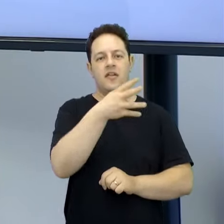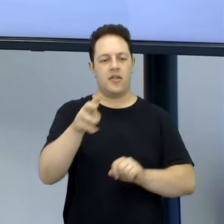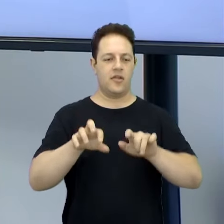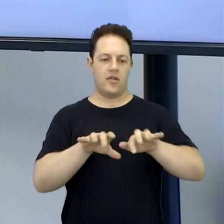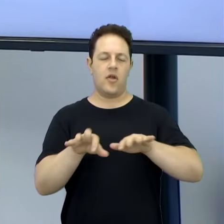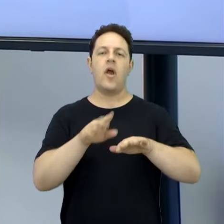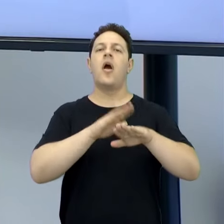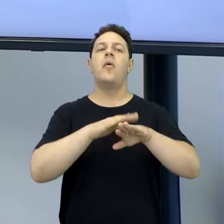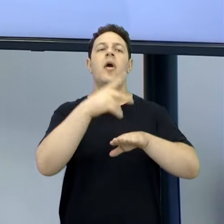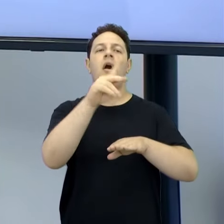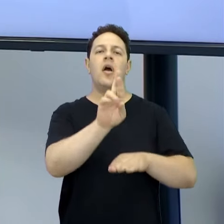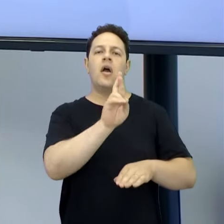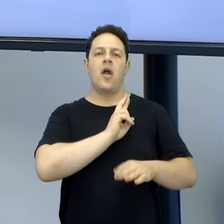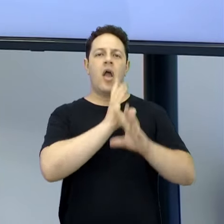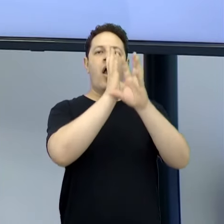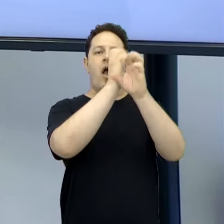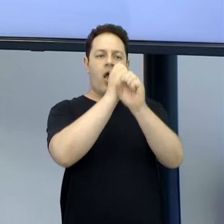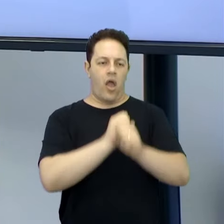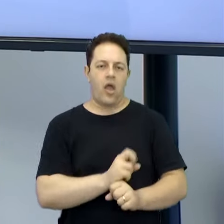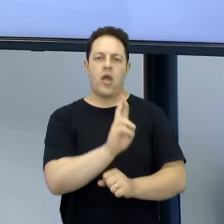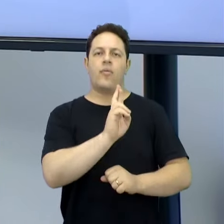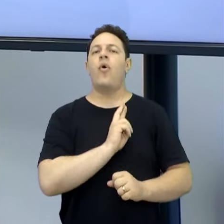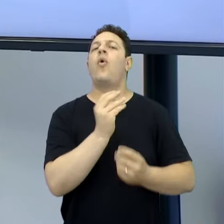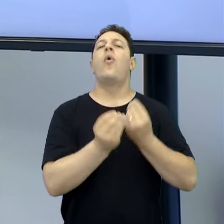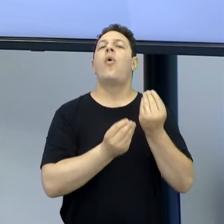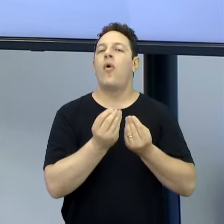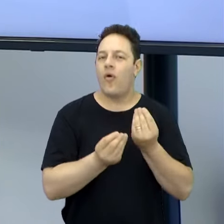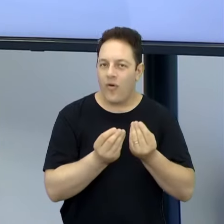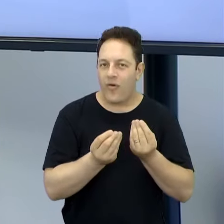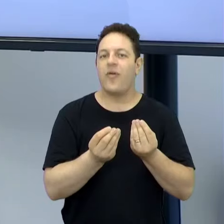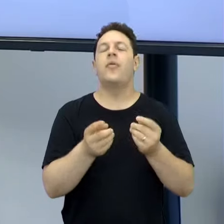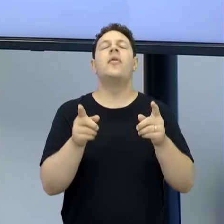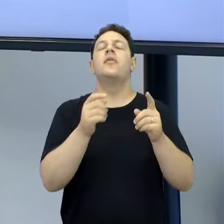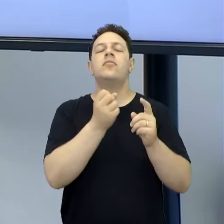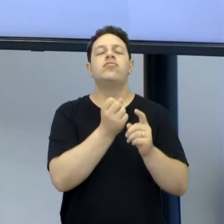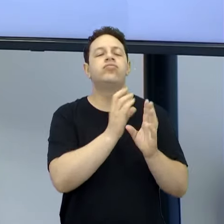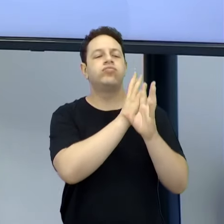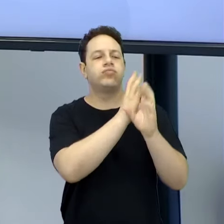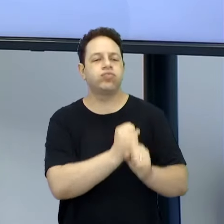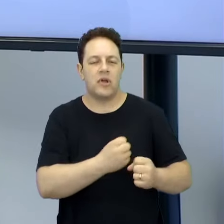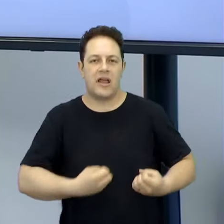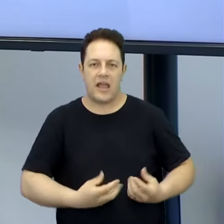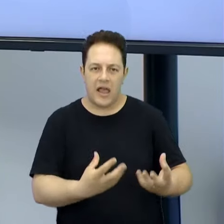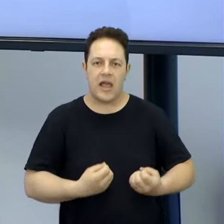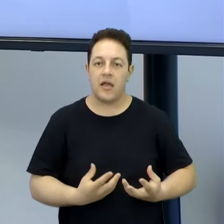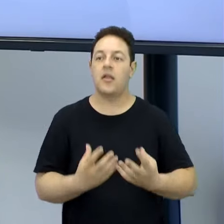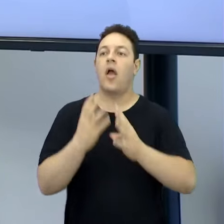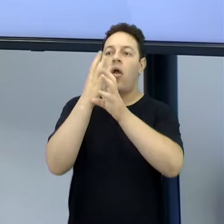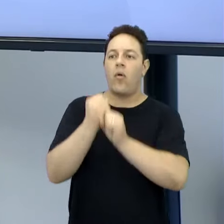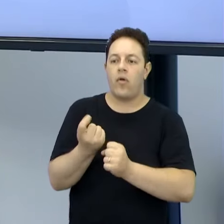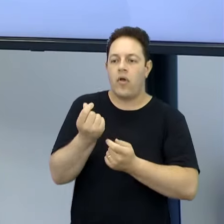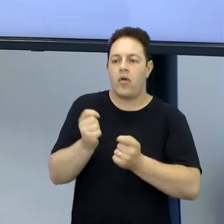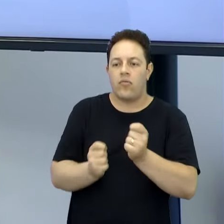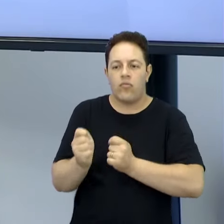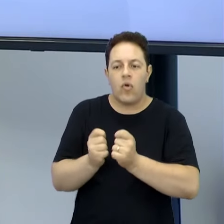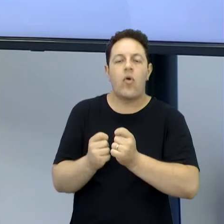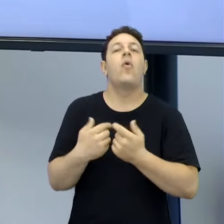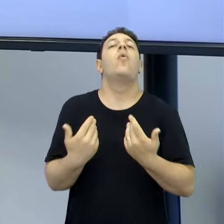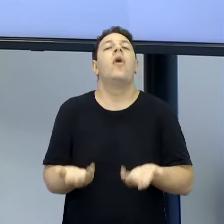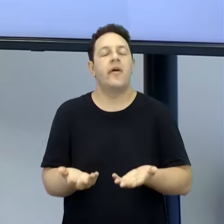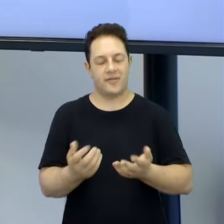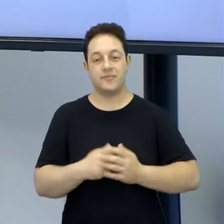faz o cálculo para a gente, no final das contas, aí, quanto que a gente gastou, quanto que a gente não gastou, qual foi a projeção.